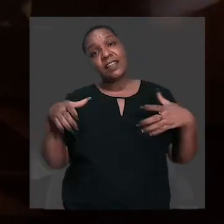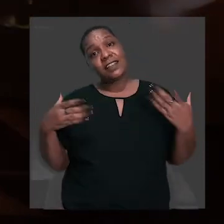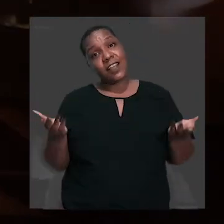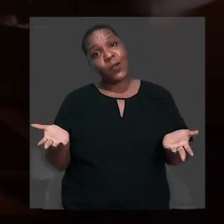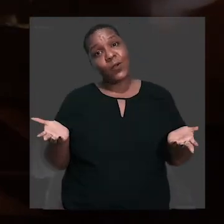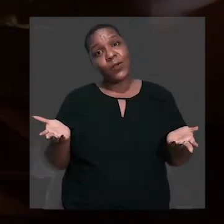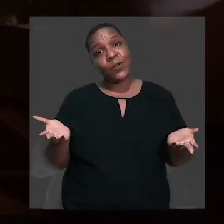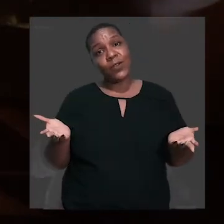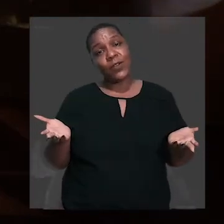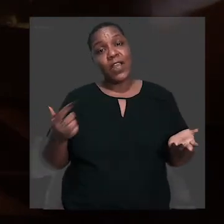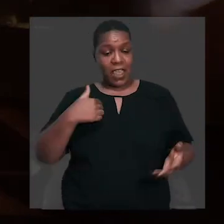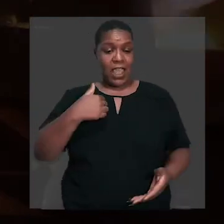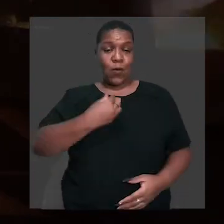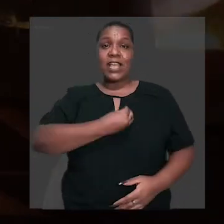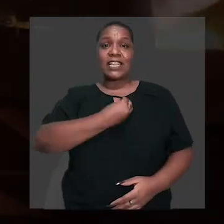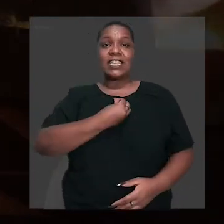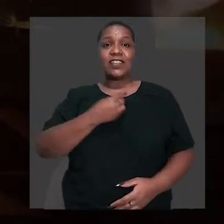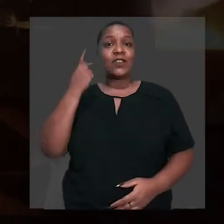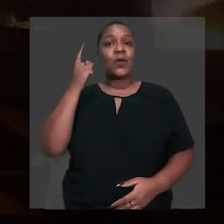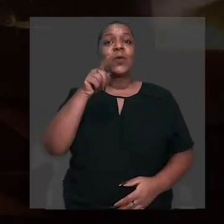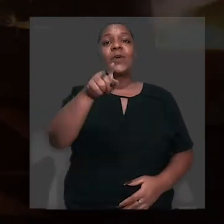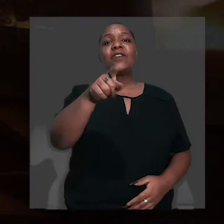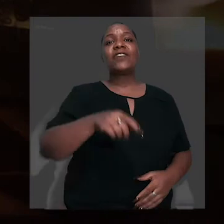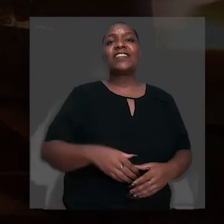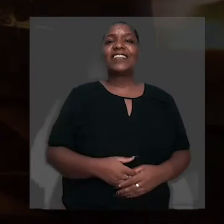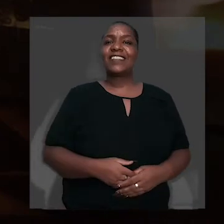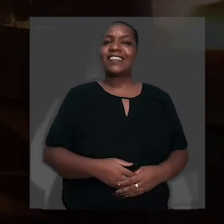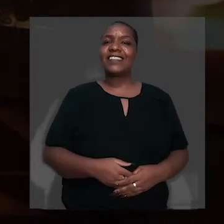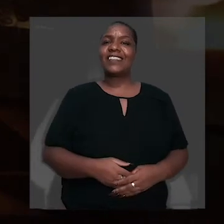Então, eu existo pra você.